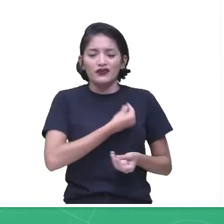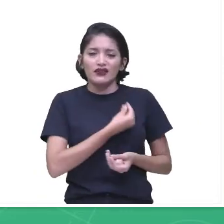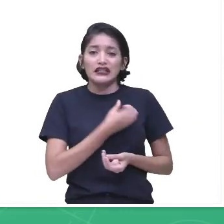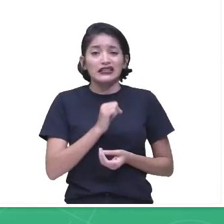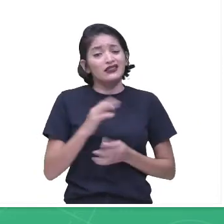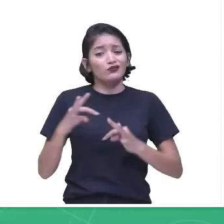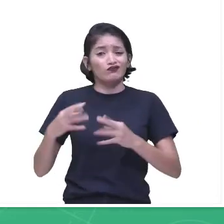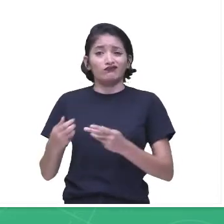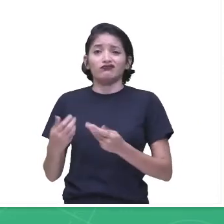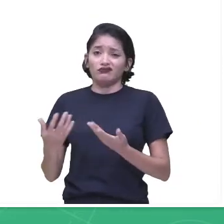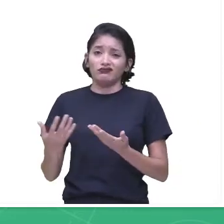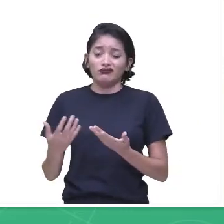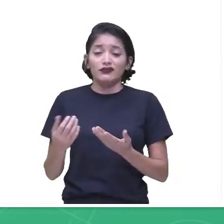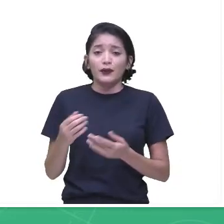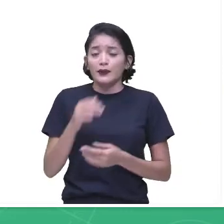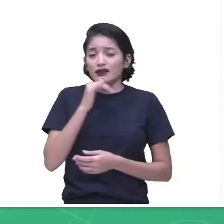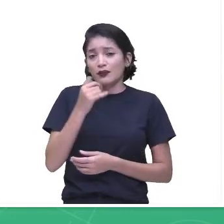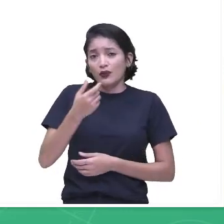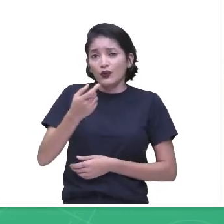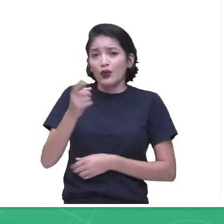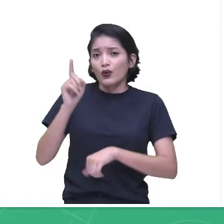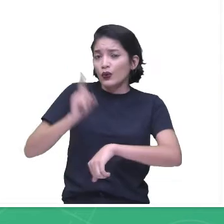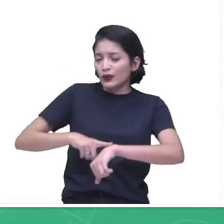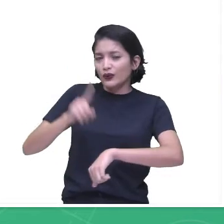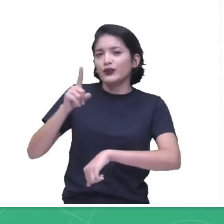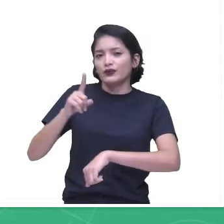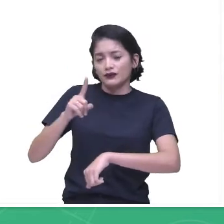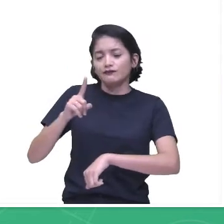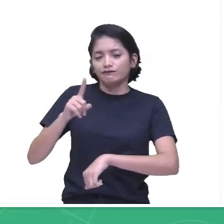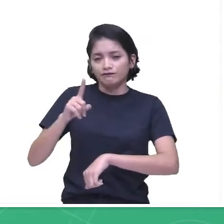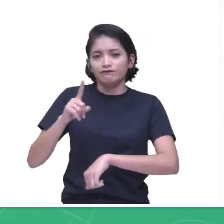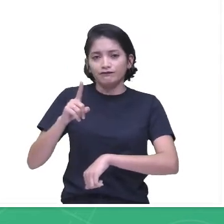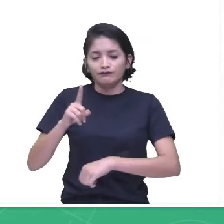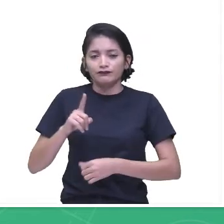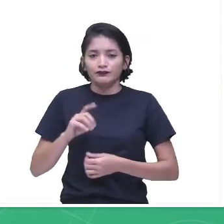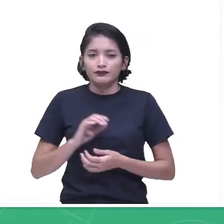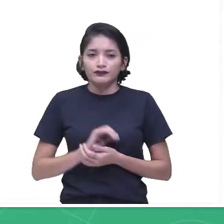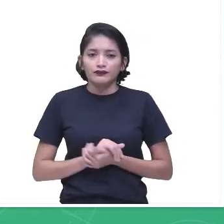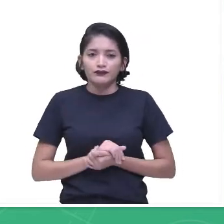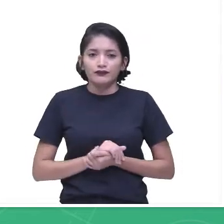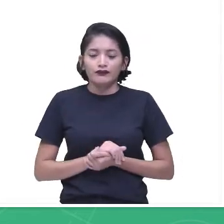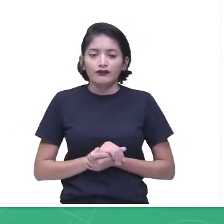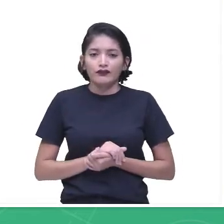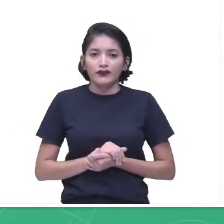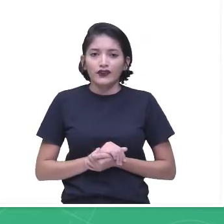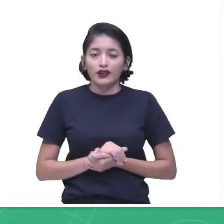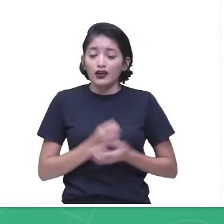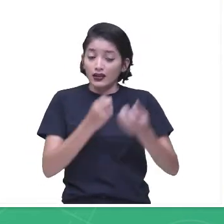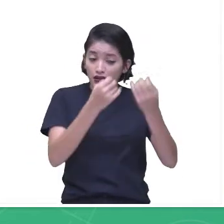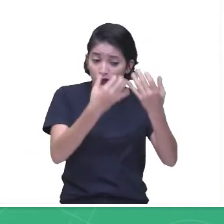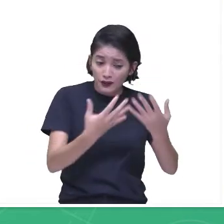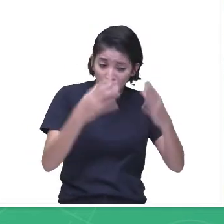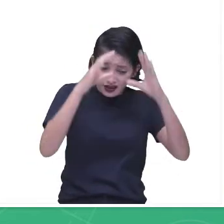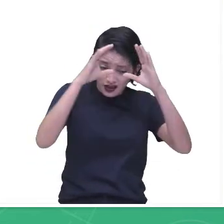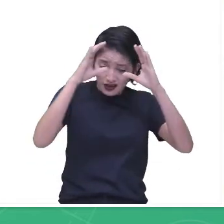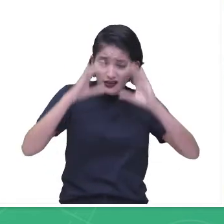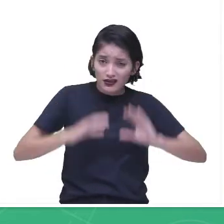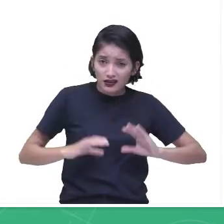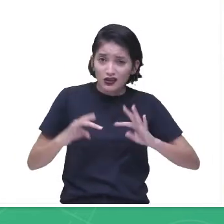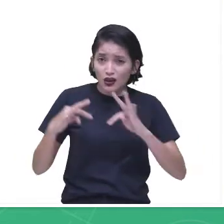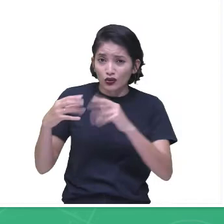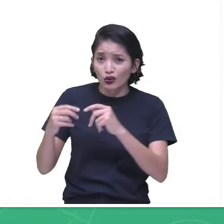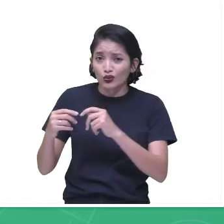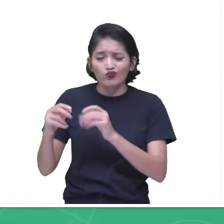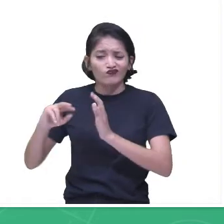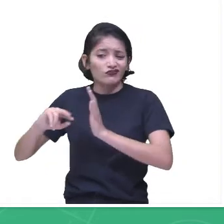plenitude. Se no momento que a gente diz que a cidadania não é plena, então nós não somos